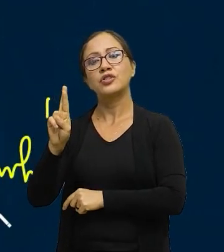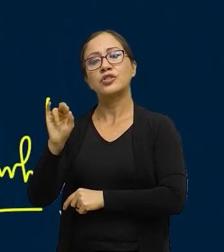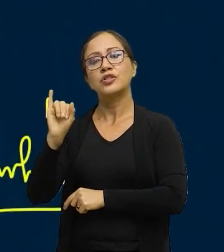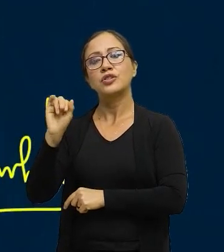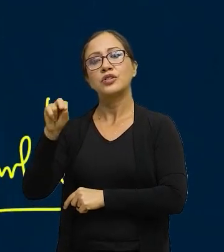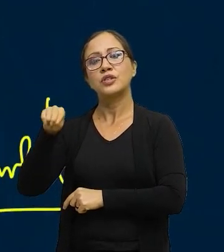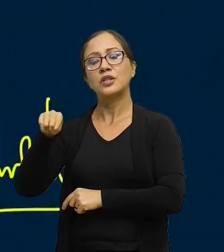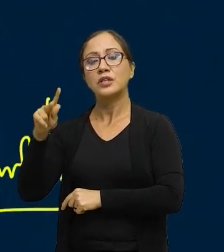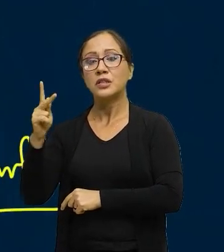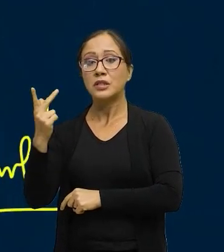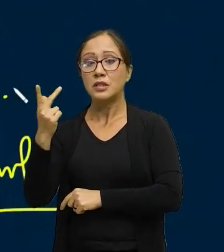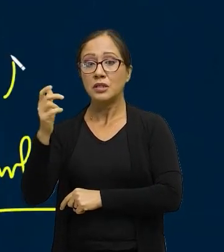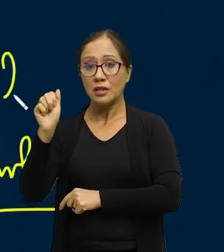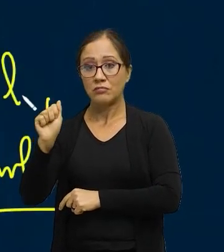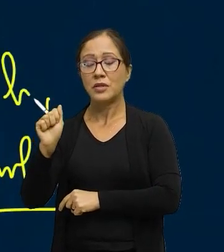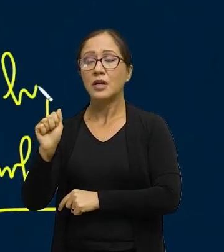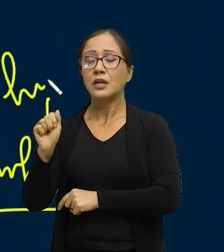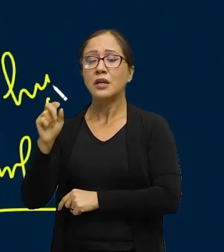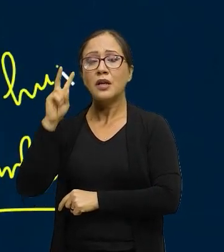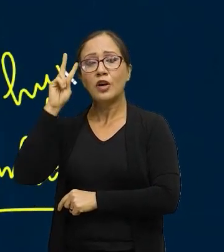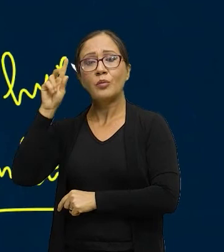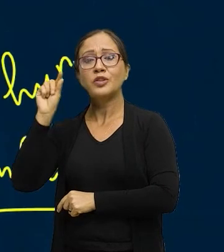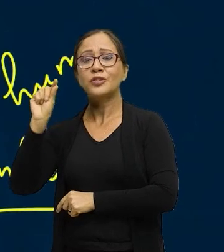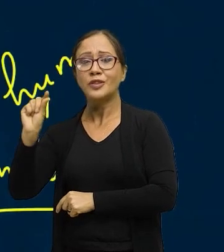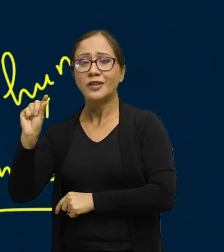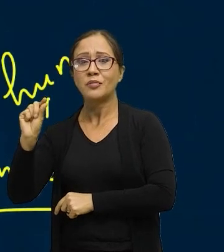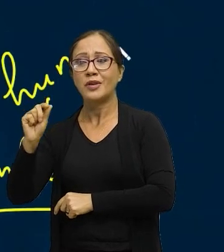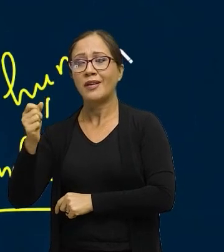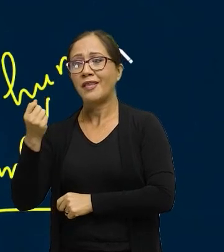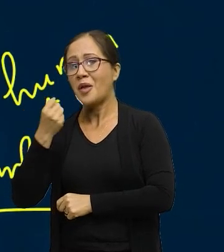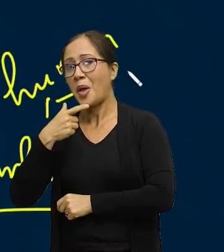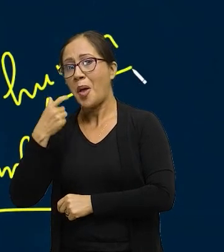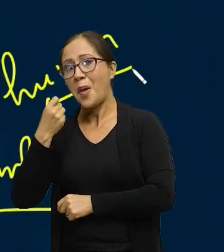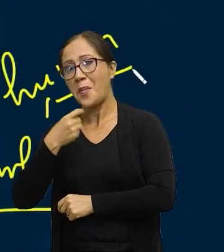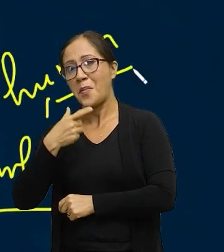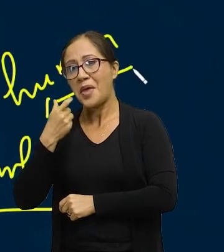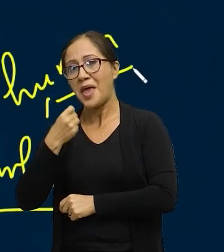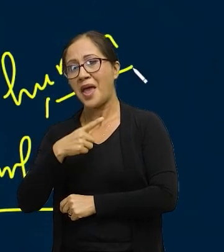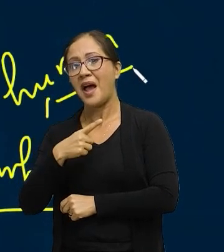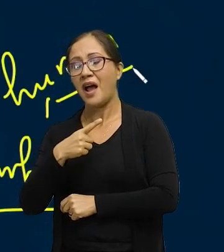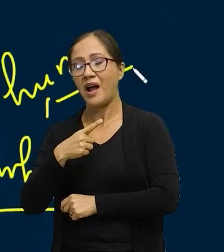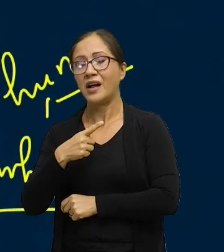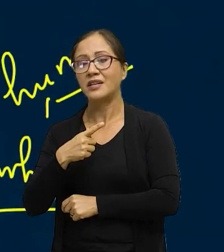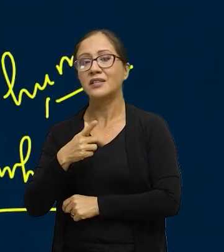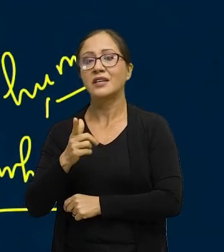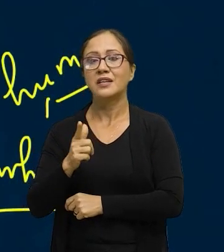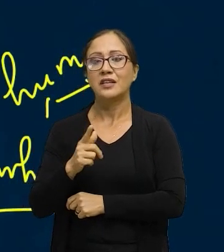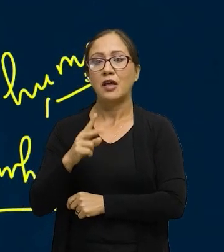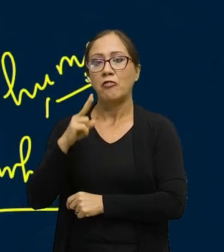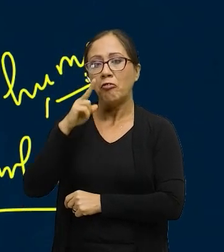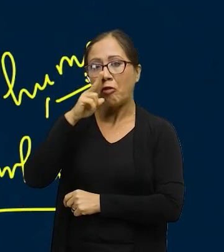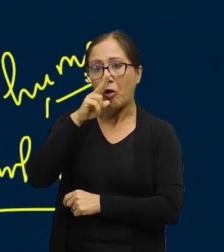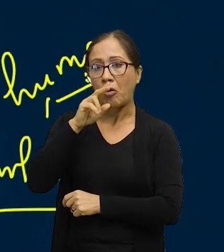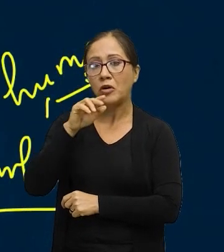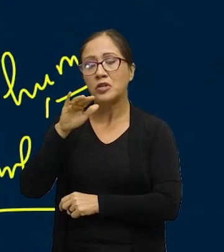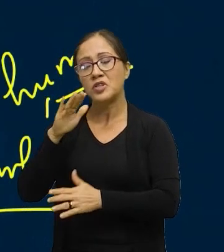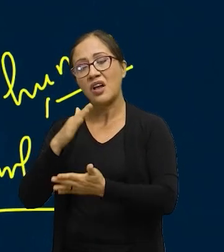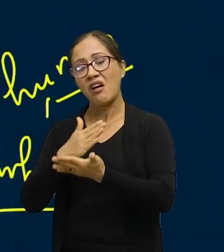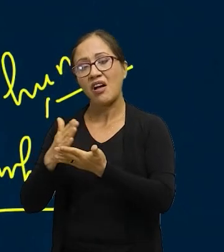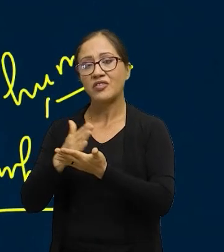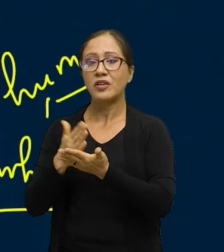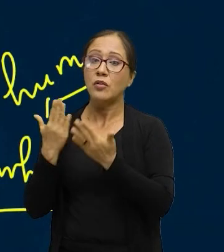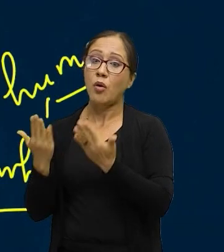uma historinha pequena que causa humor. Às vezes humor ácido, mas não tão forte, uma coisa bem